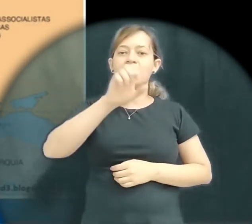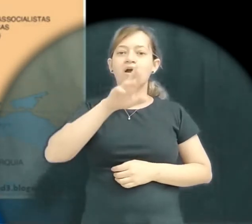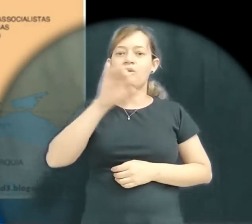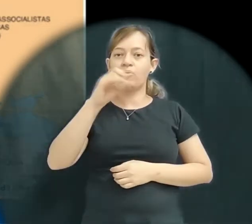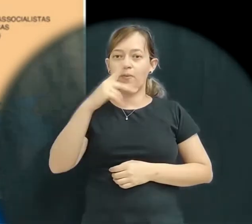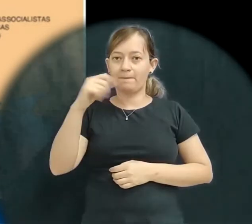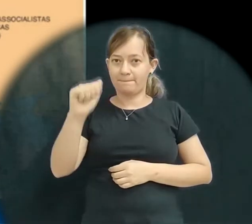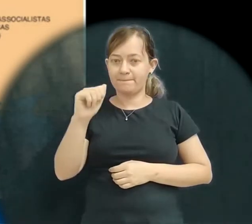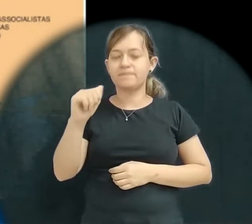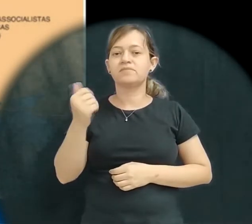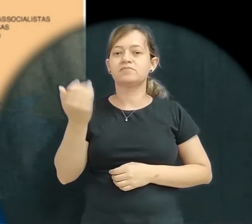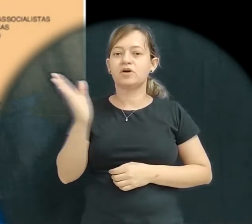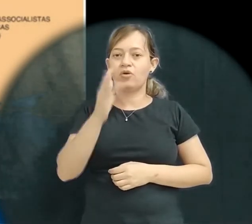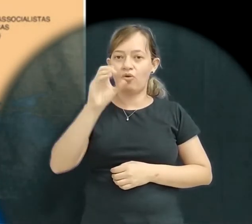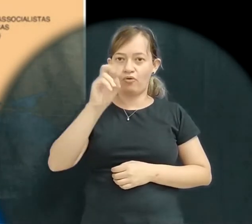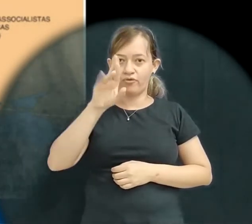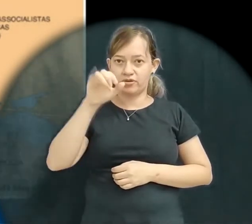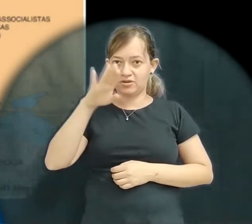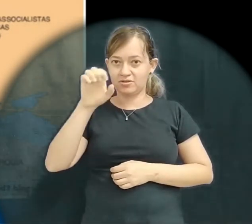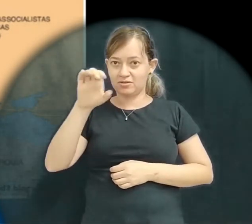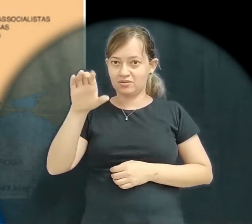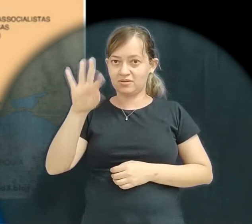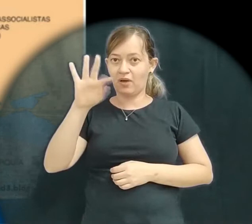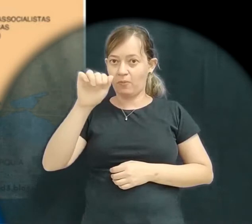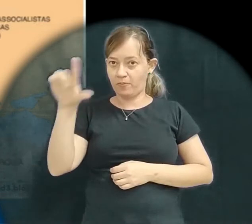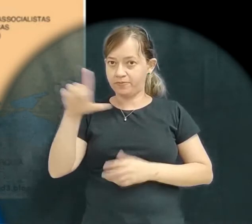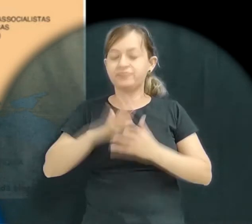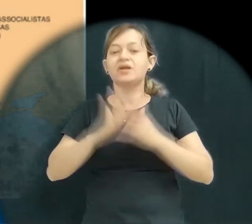tinha esse objetivo de implantar